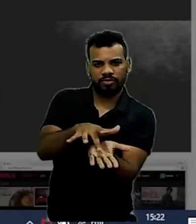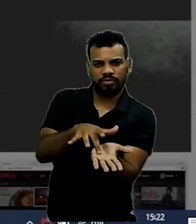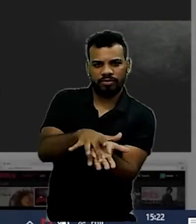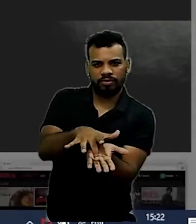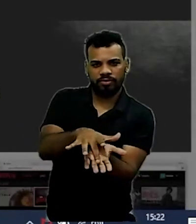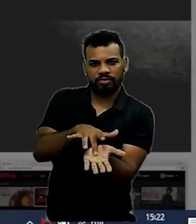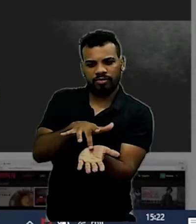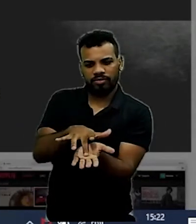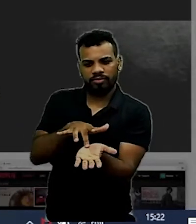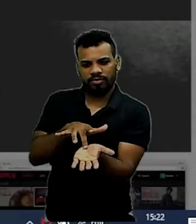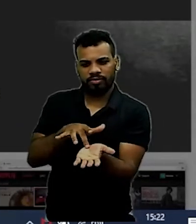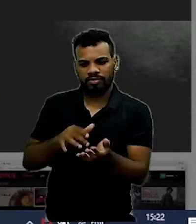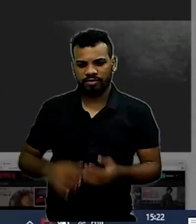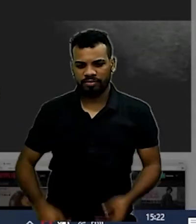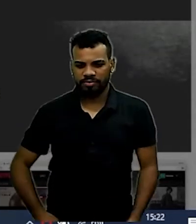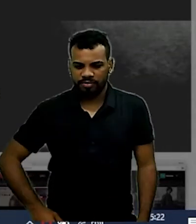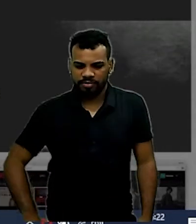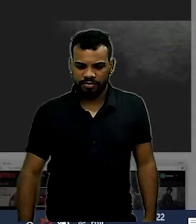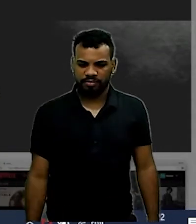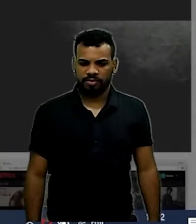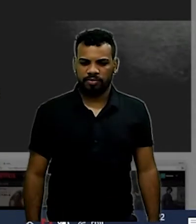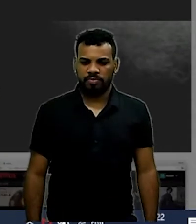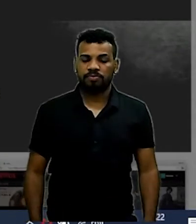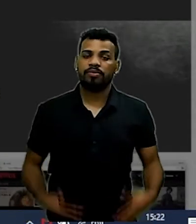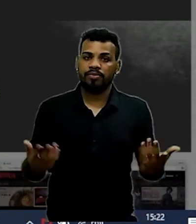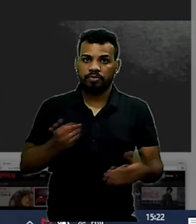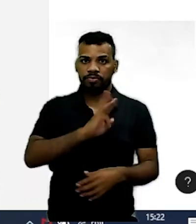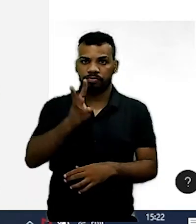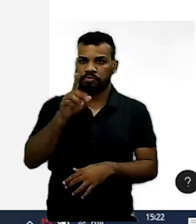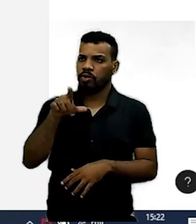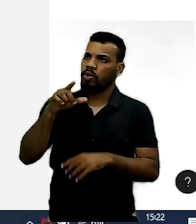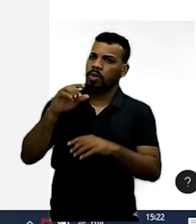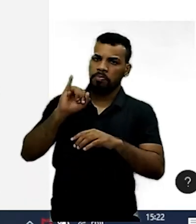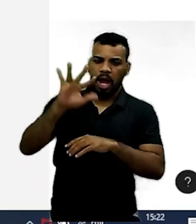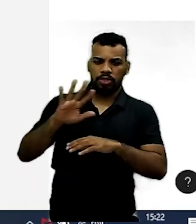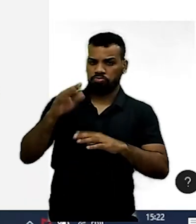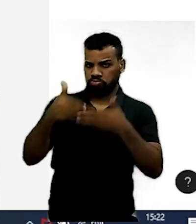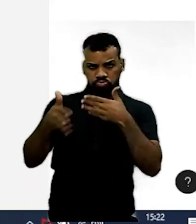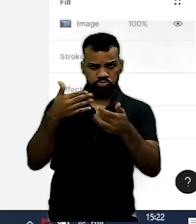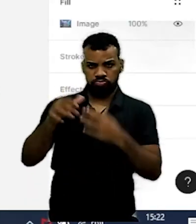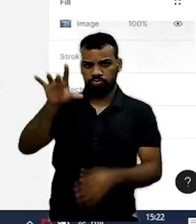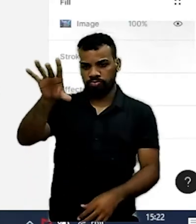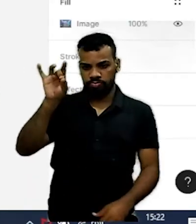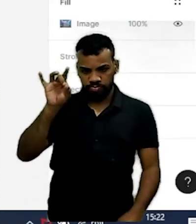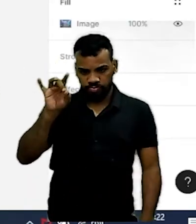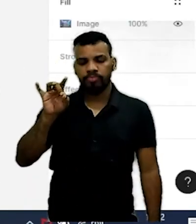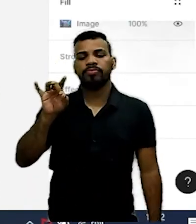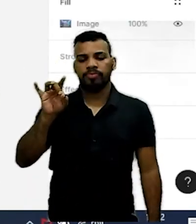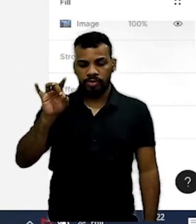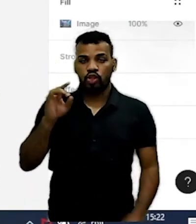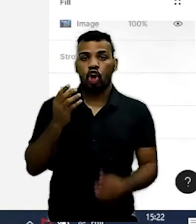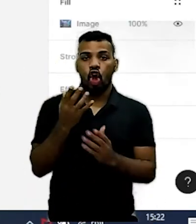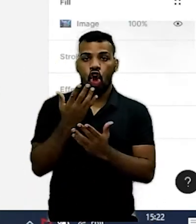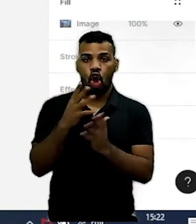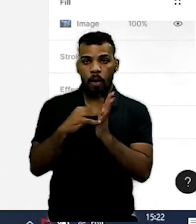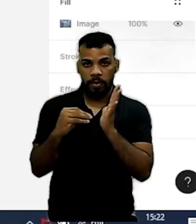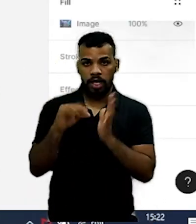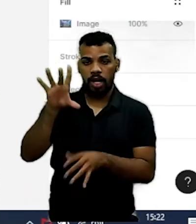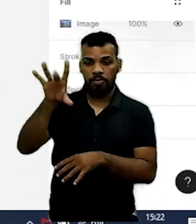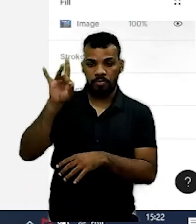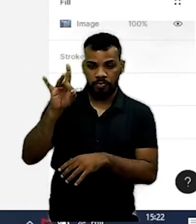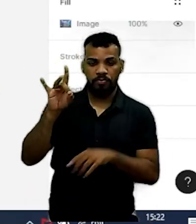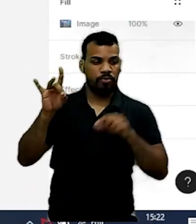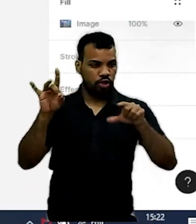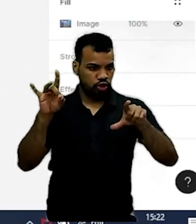nosso navegador, copiar uma imagem qualquer, Seleciono o meu elemento